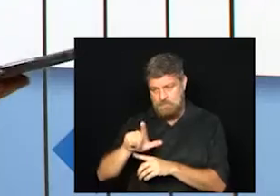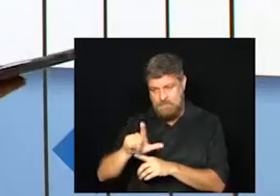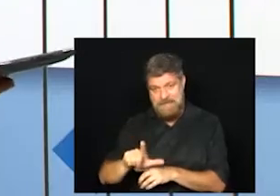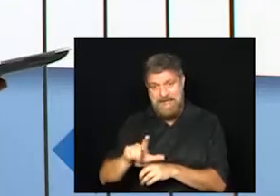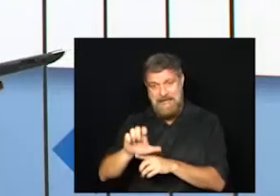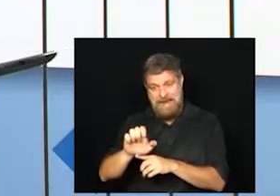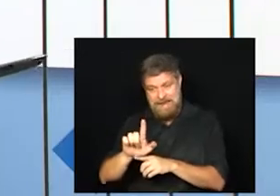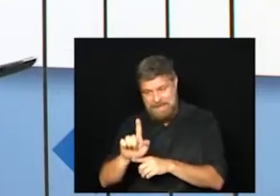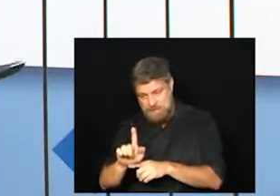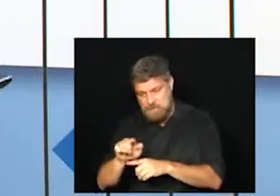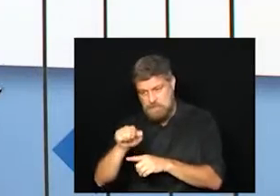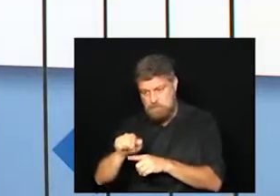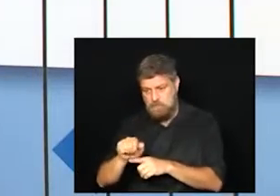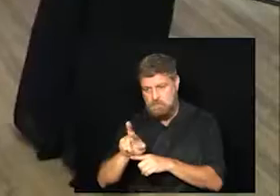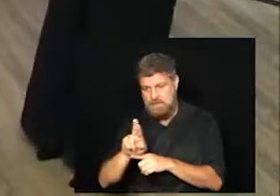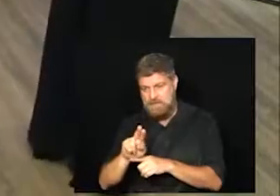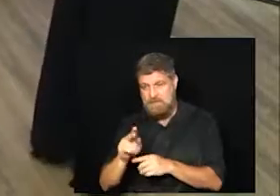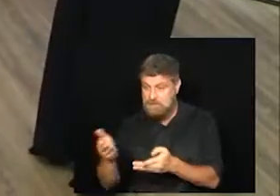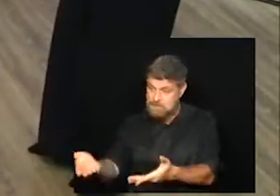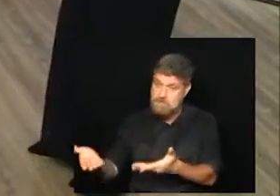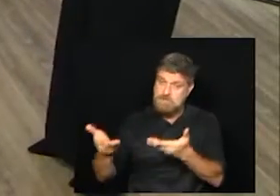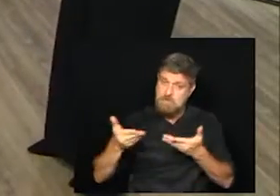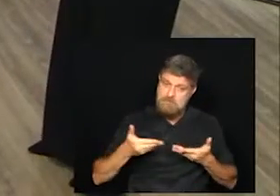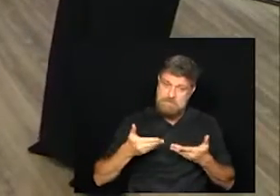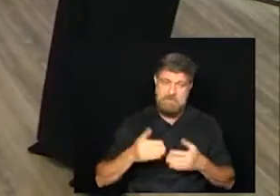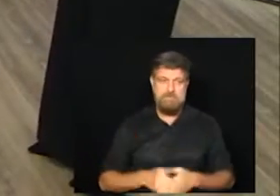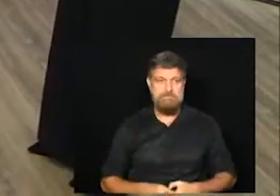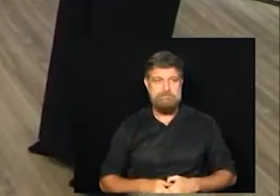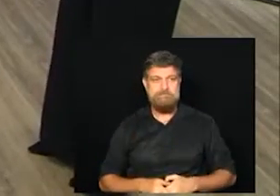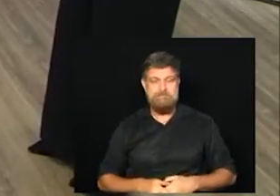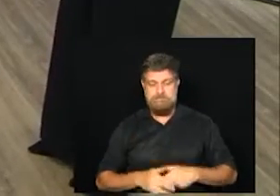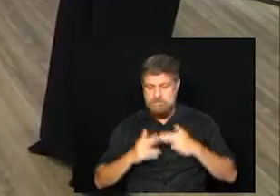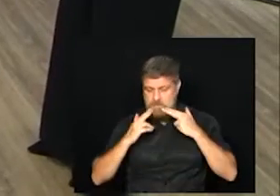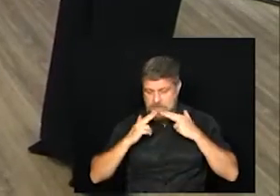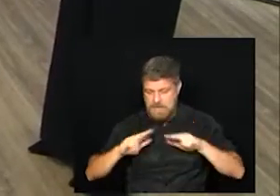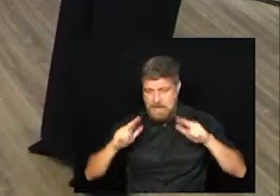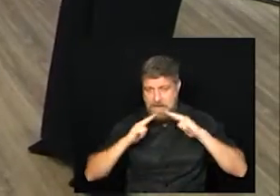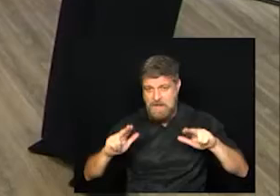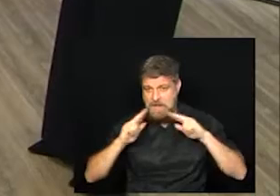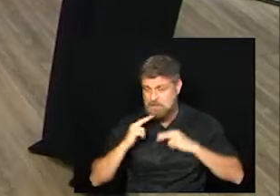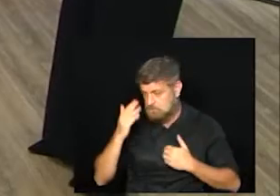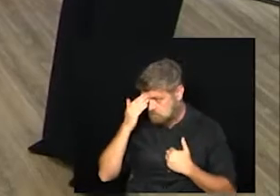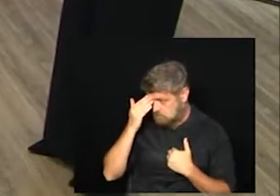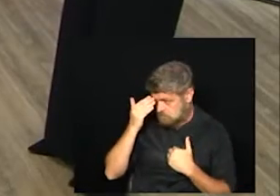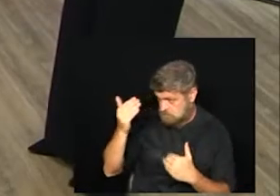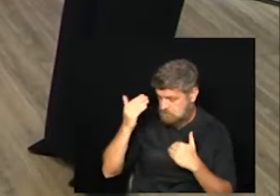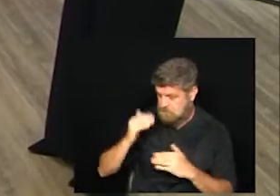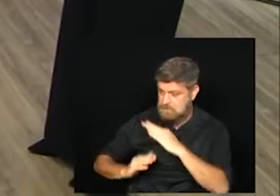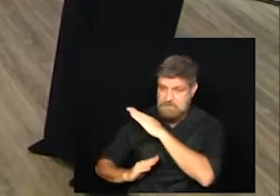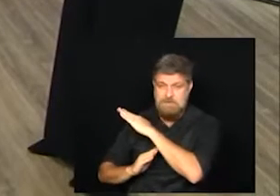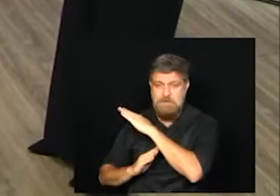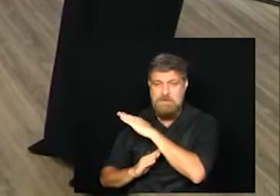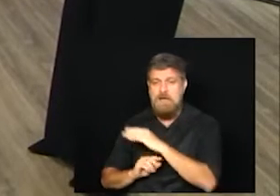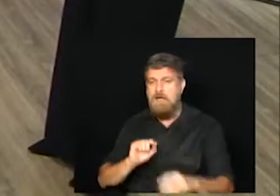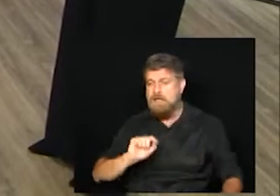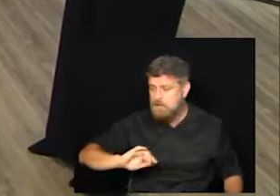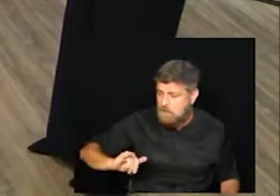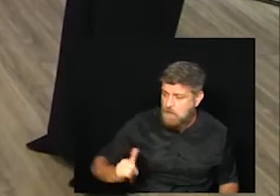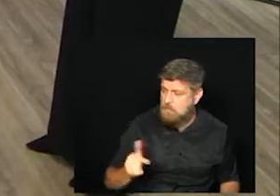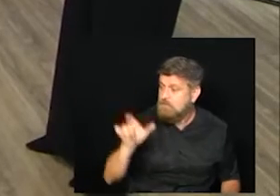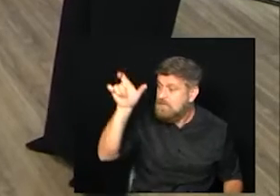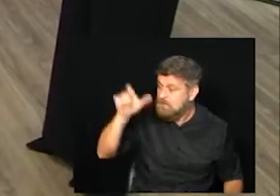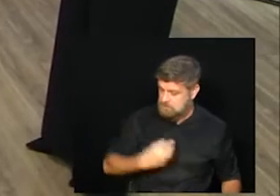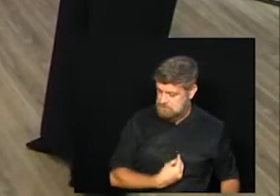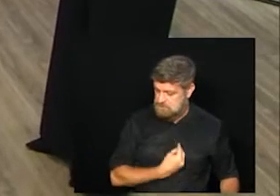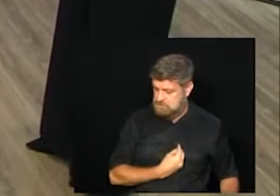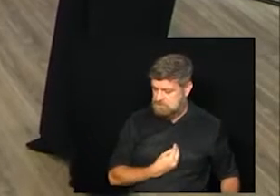www.campinas.sp.leg.br e você é o nosso convidado. Recado dado, Mirna Abreu, muito obrigado pelas notícias do Legislativo. Quero aproveitar sua